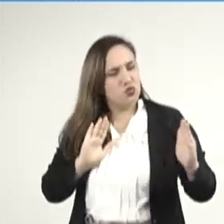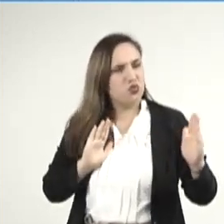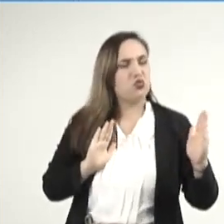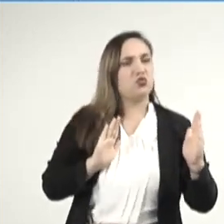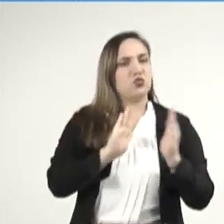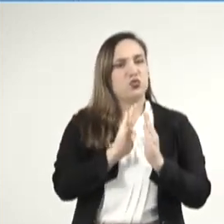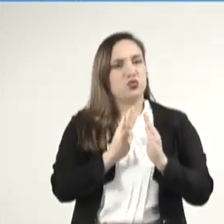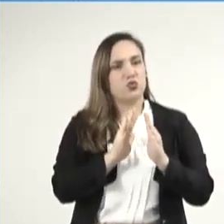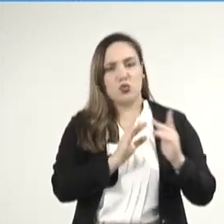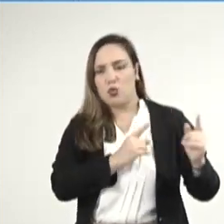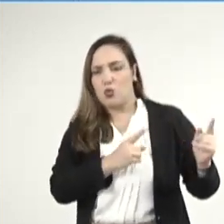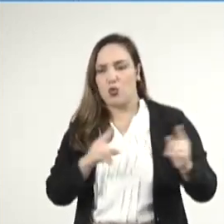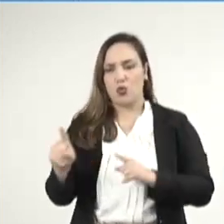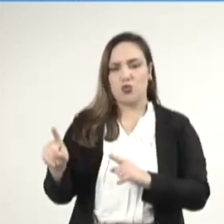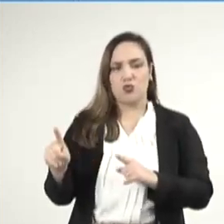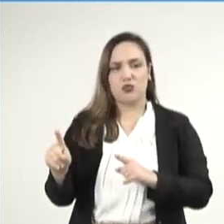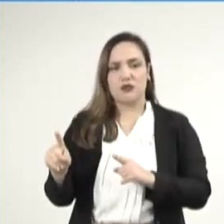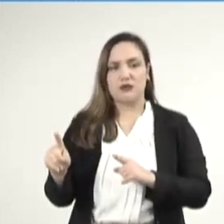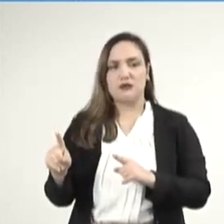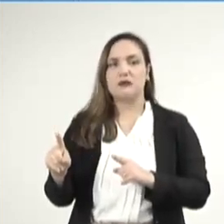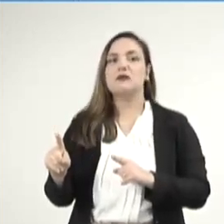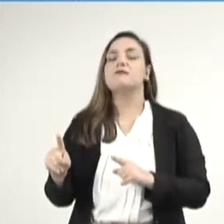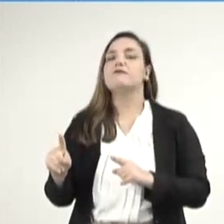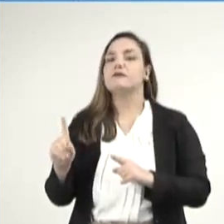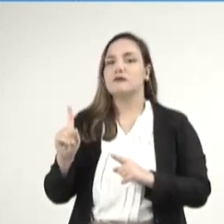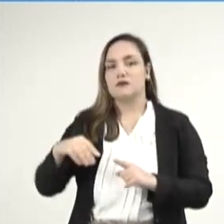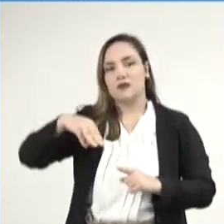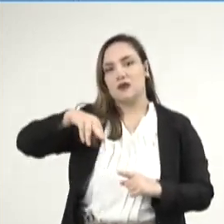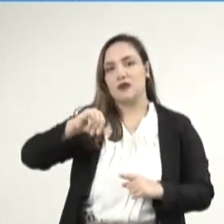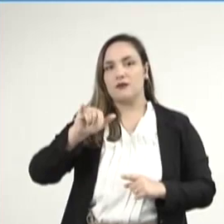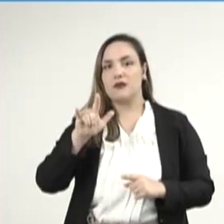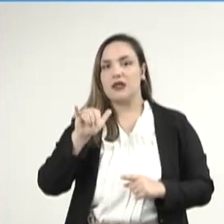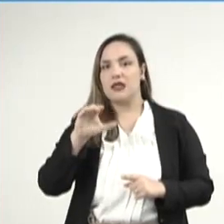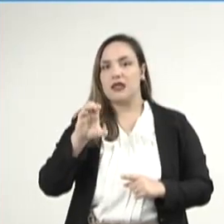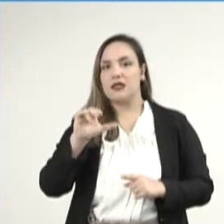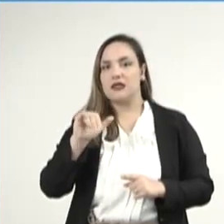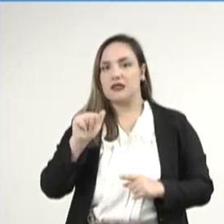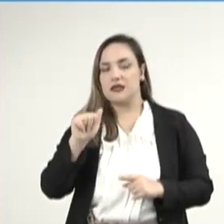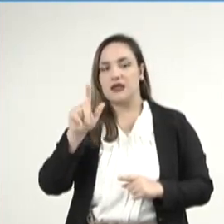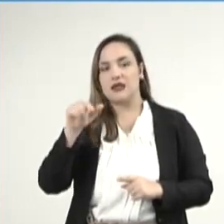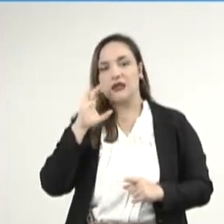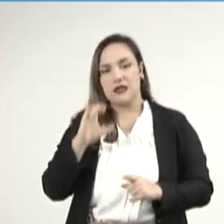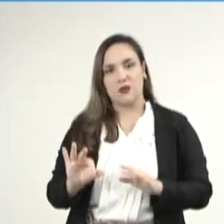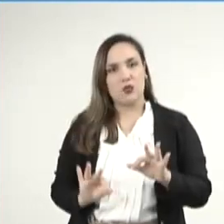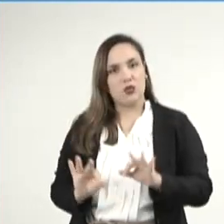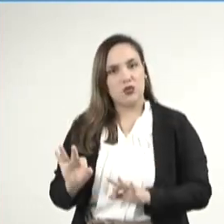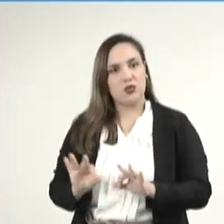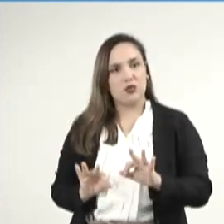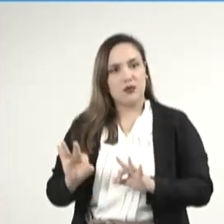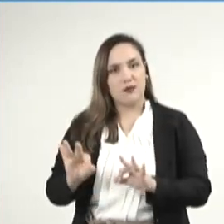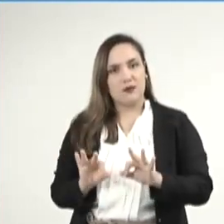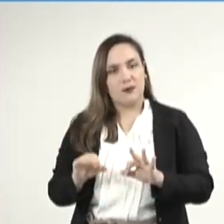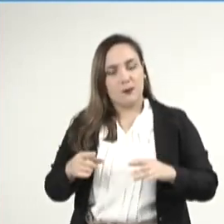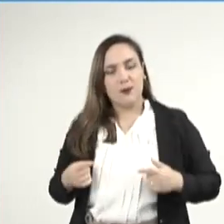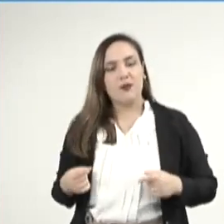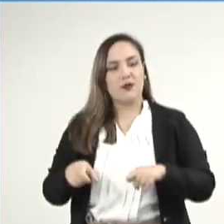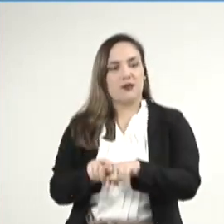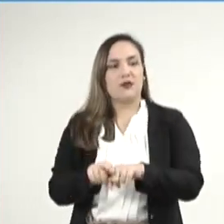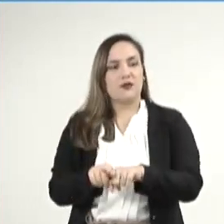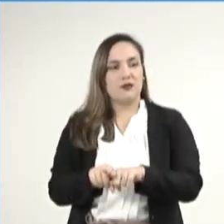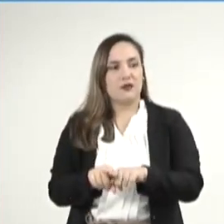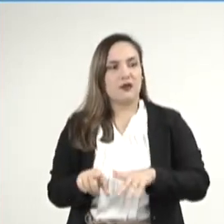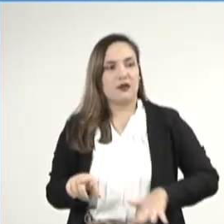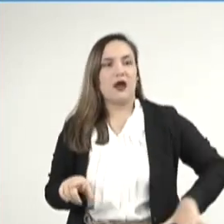enfrentamento contra as milícias, contra o crime organizado em parceria